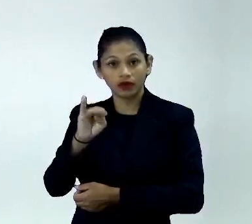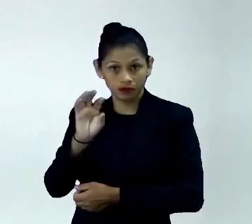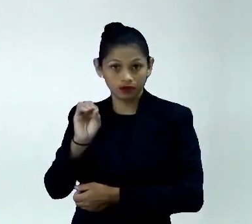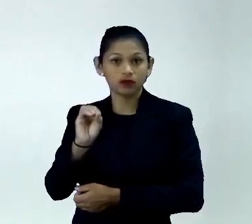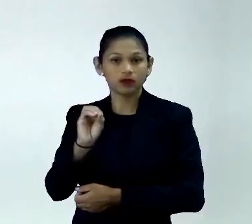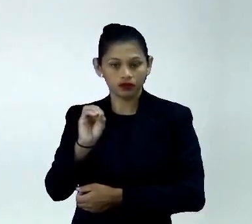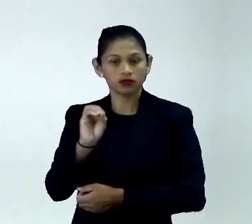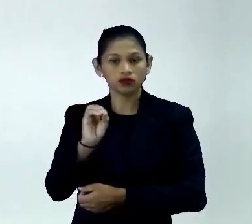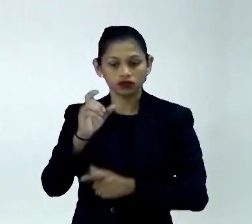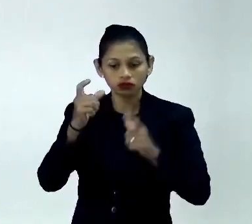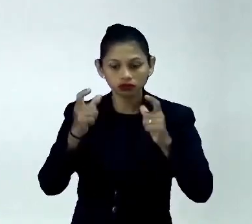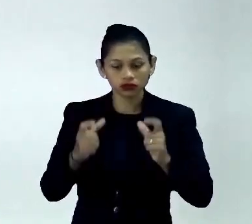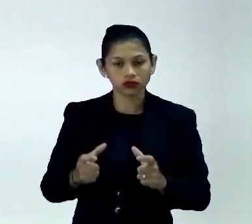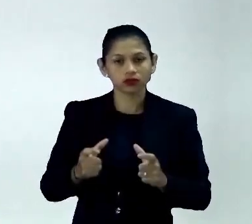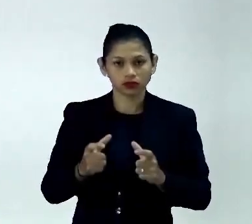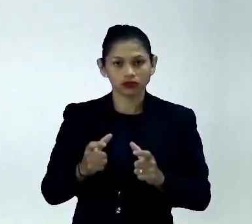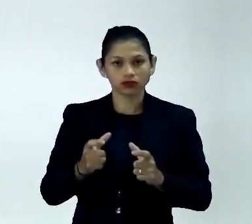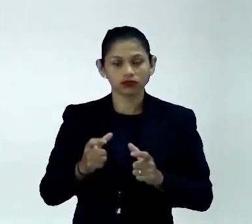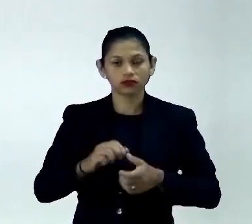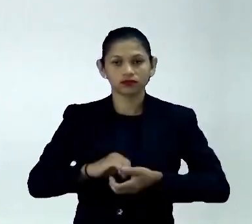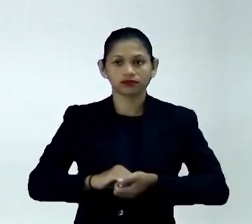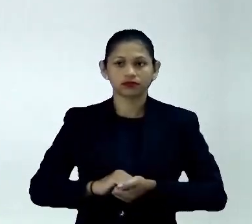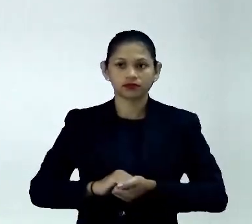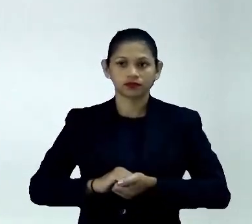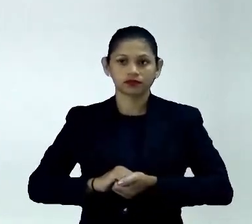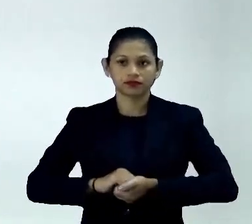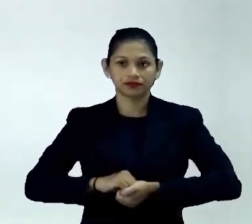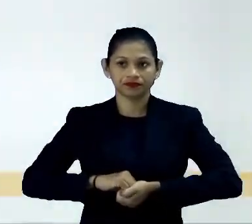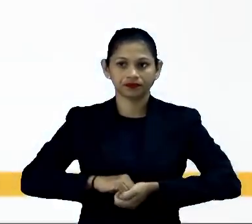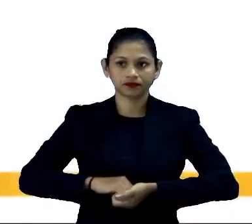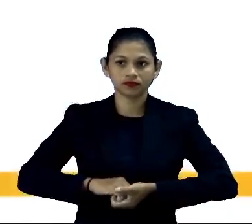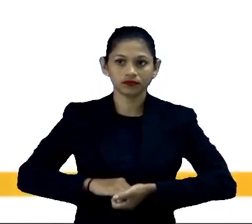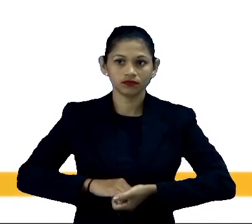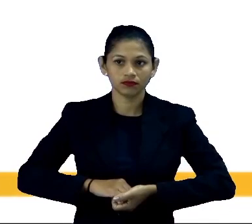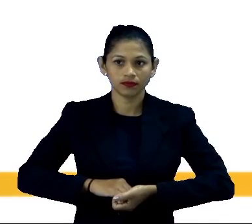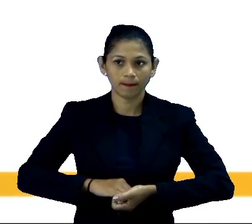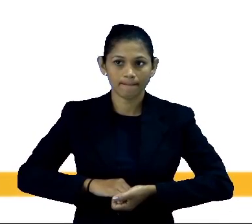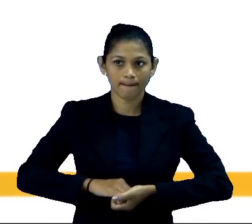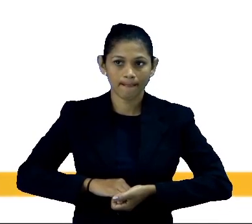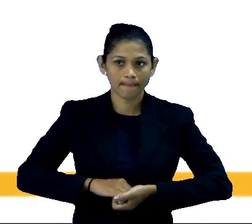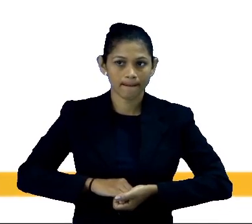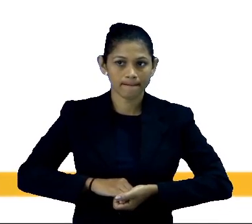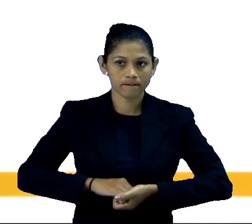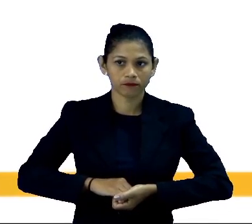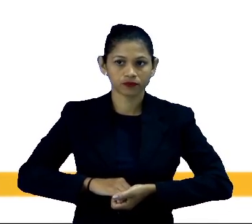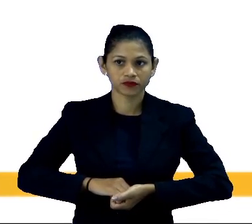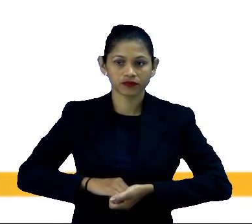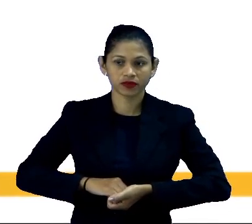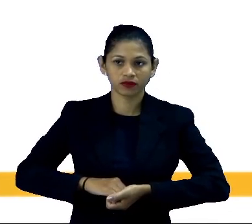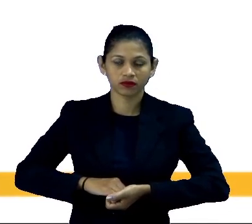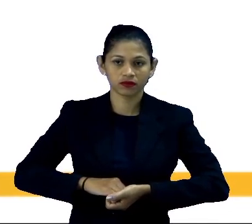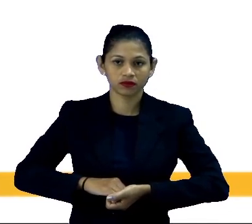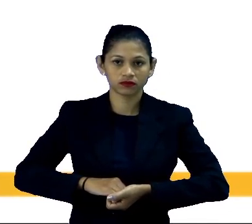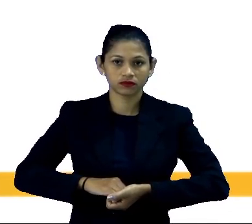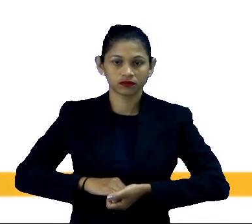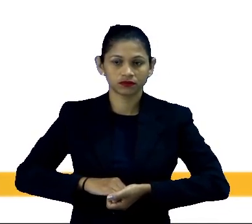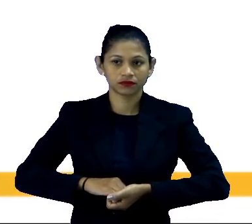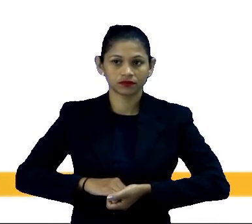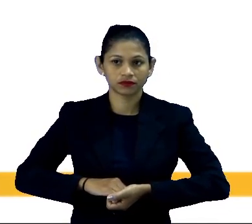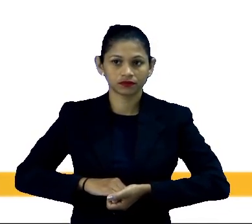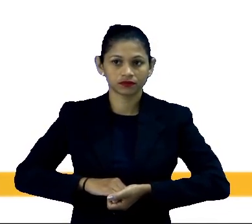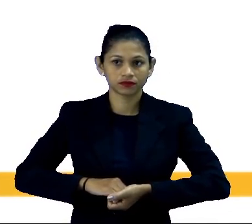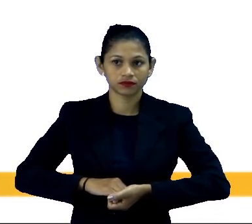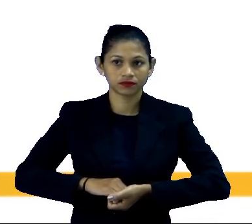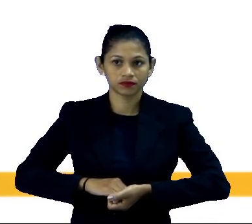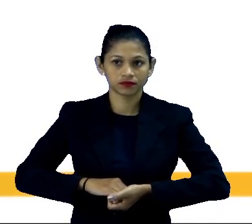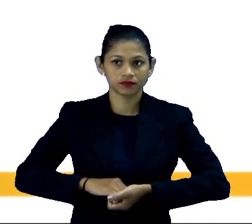determinam lugares. Por isso que aí é um advérbio de lugar, se a gente compreender essa questão aí como apresenta. Ó. Não é uma ideia de modo, nem de